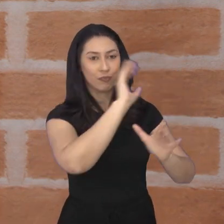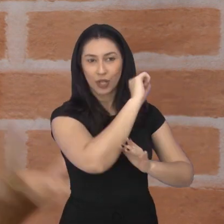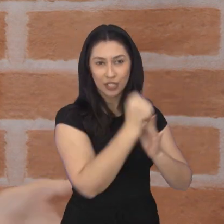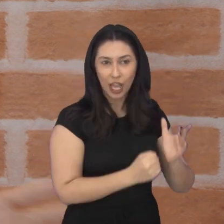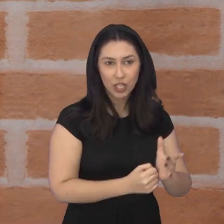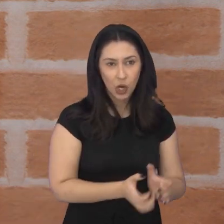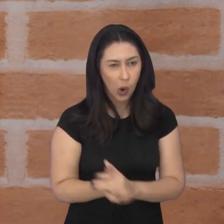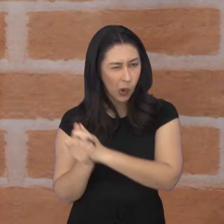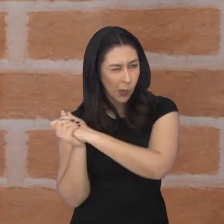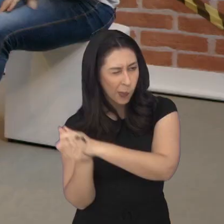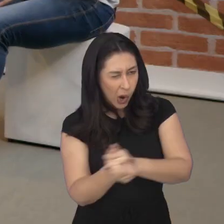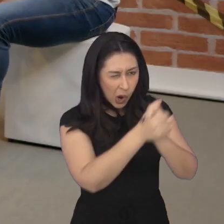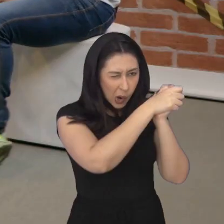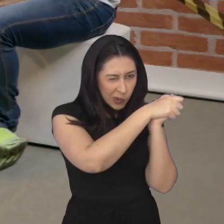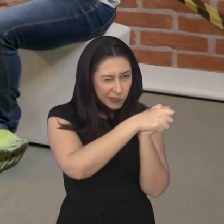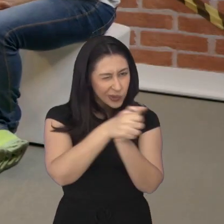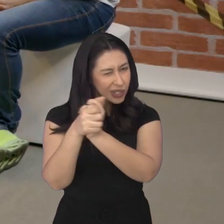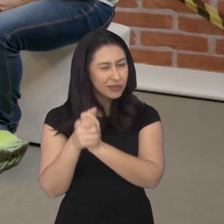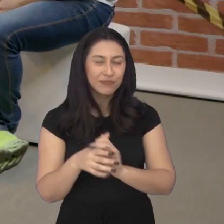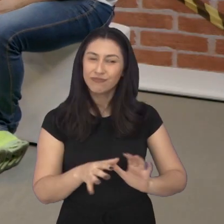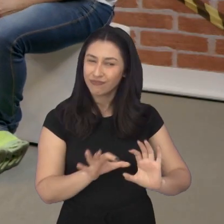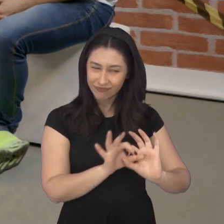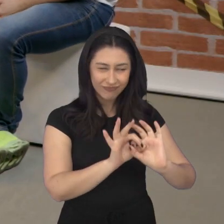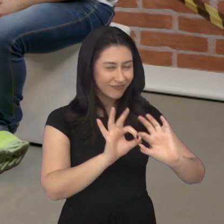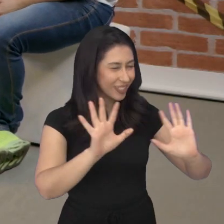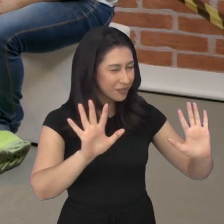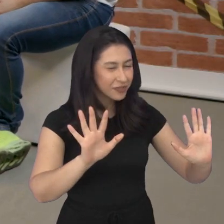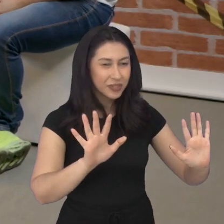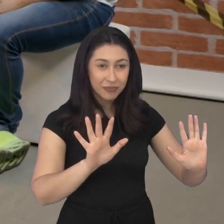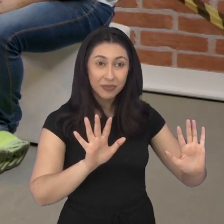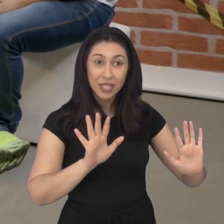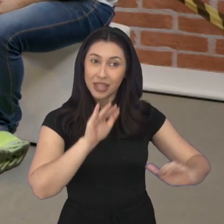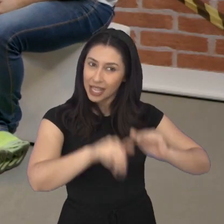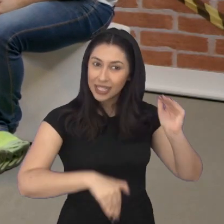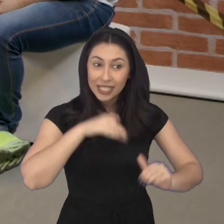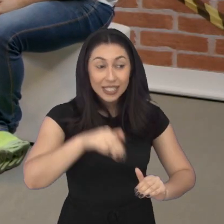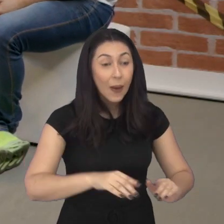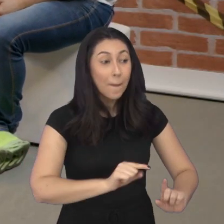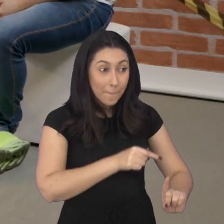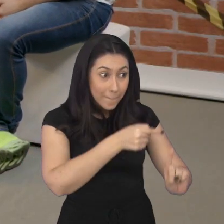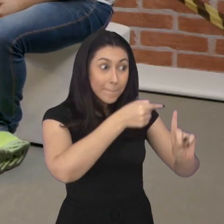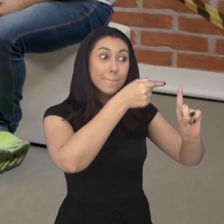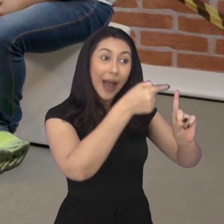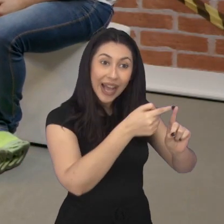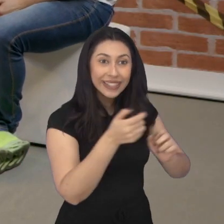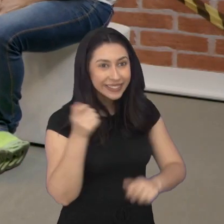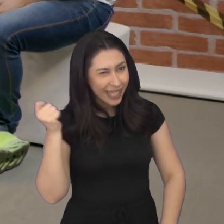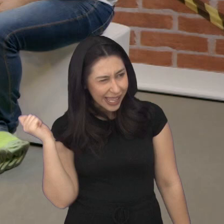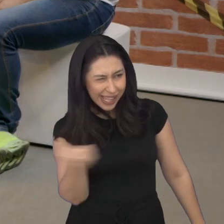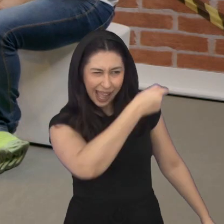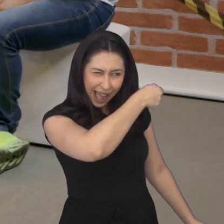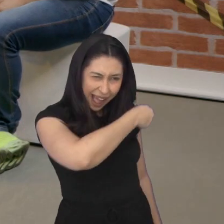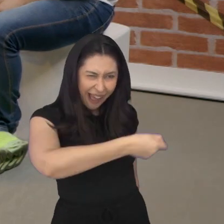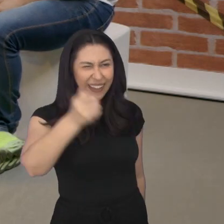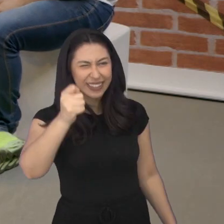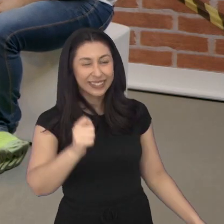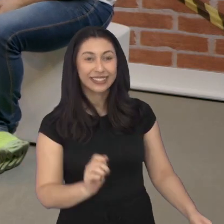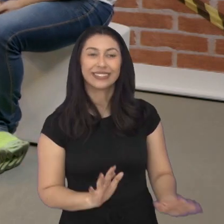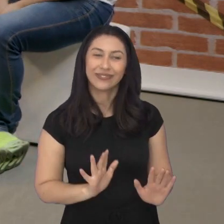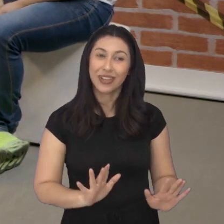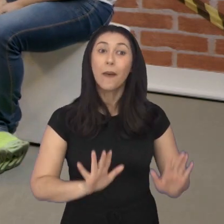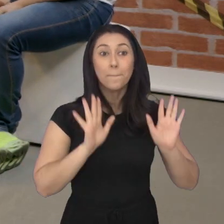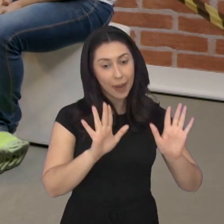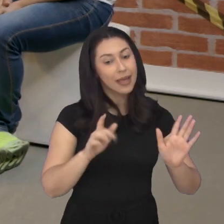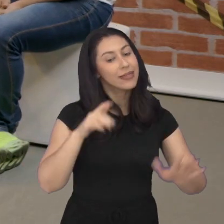tênis, não sei, né? Sim. Ginástica, tá tudo certo também, né? A gente falou assim, natação e tênis, natação e vôlei. A natação tá ali, junto.